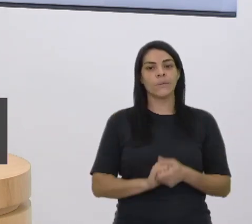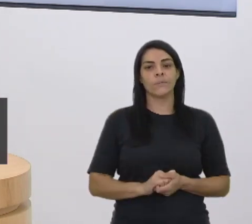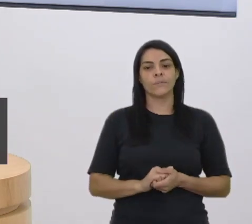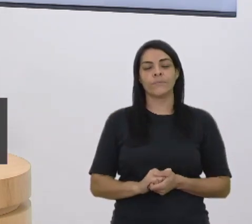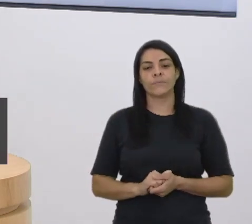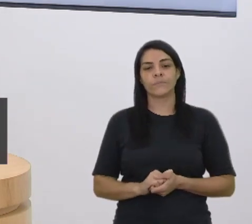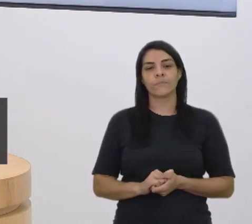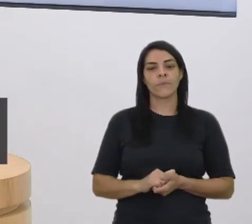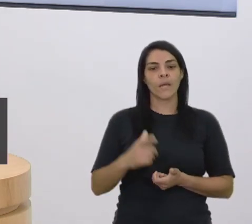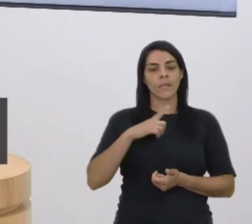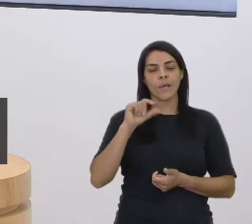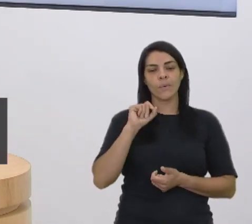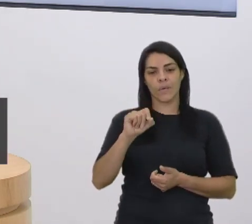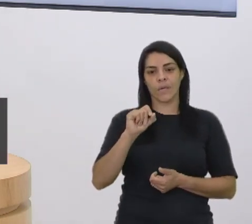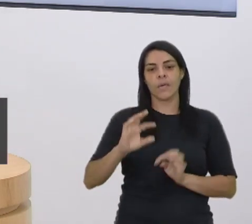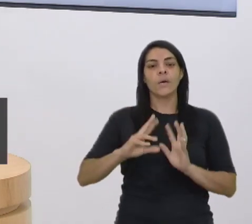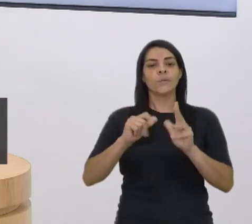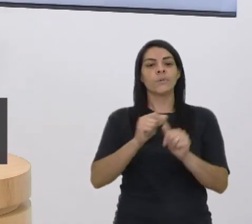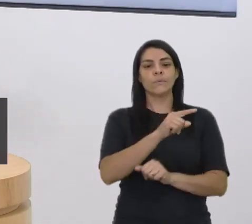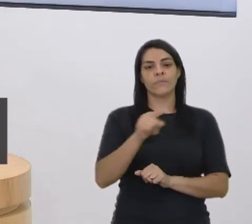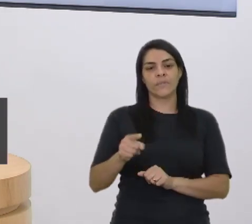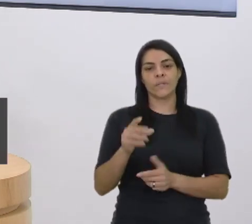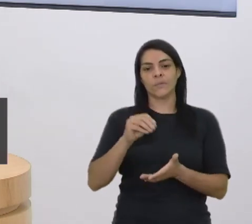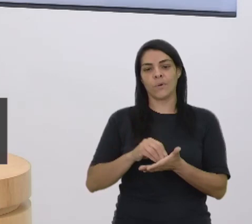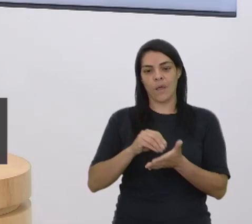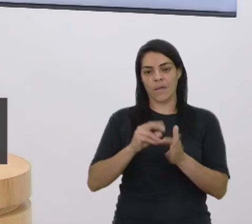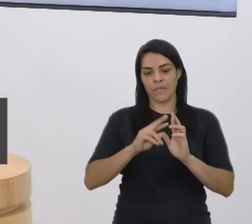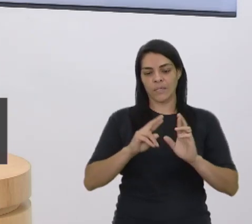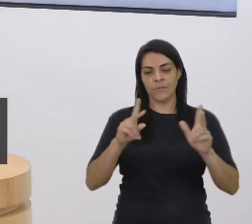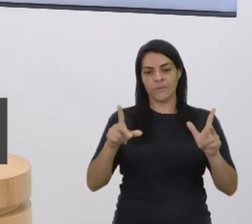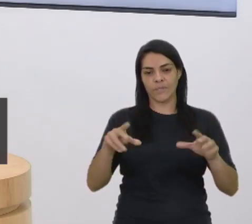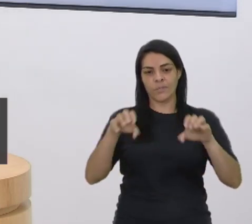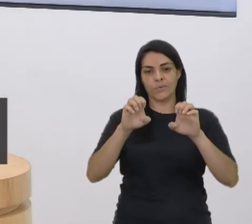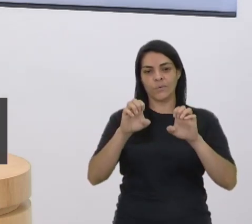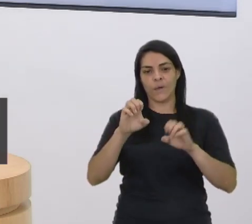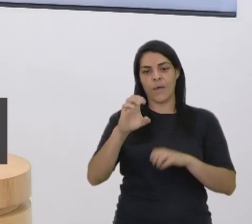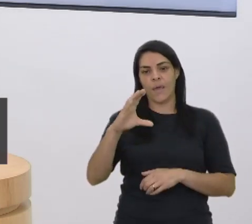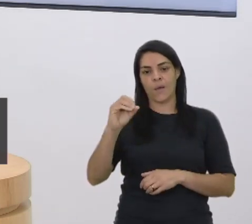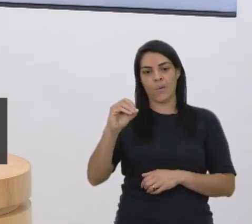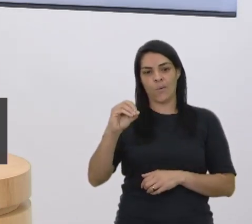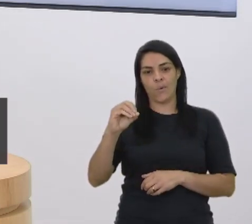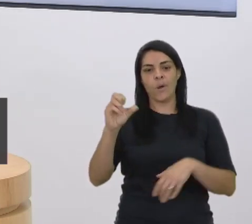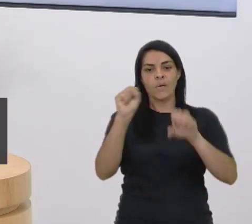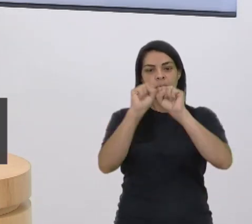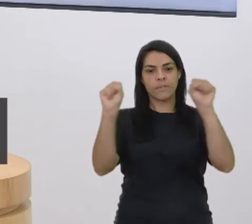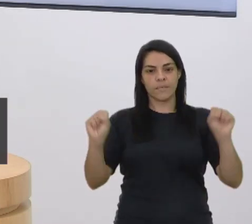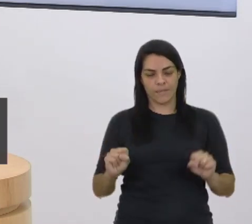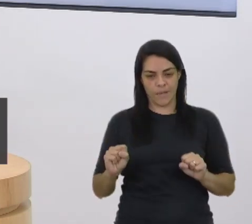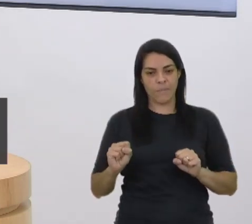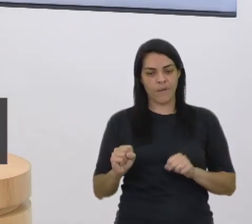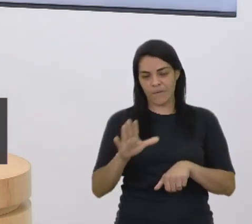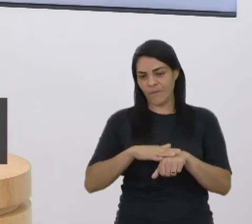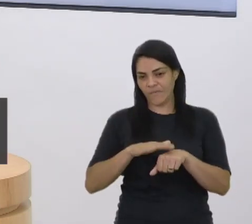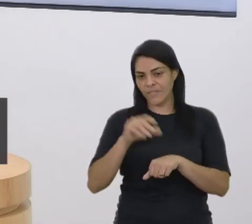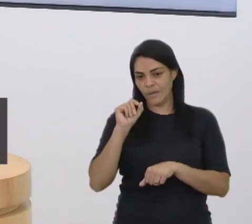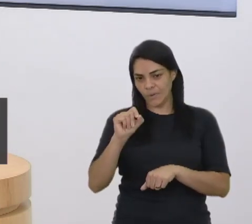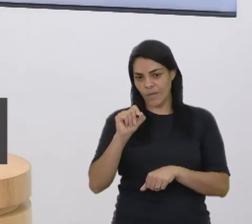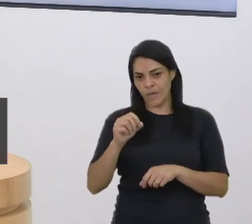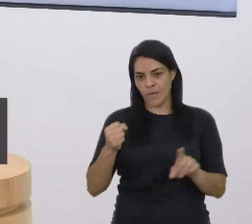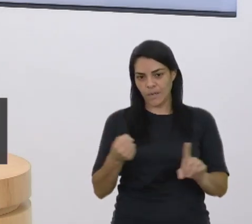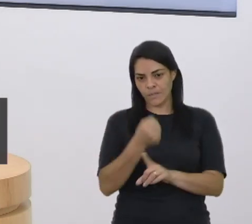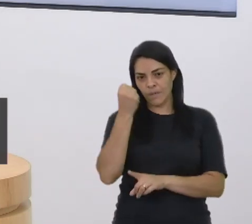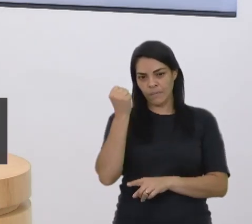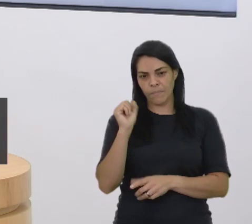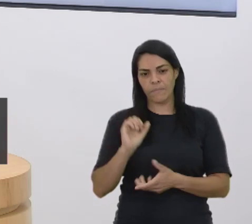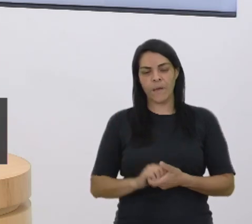como uma unidade. Tudo que você coloca que é diferente desse ecossistema, obviamente, vai afetar, né? Mas essa